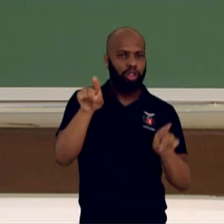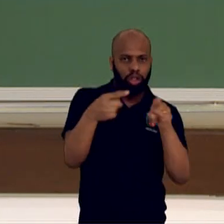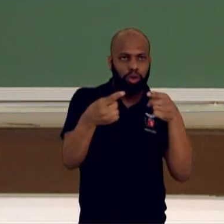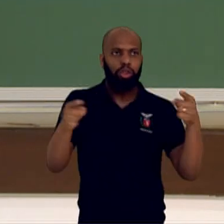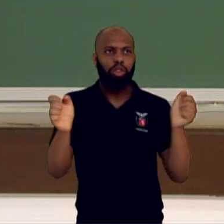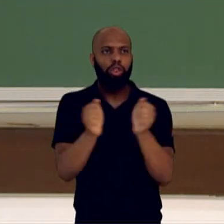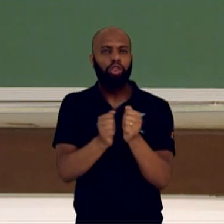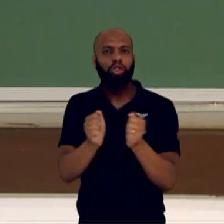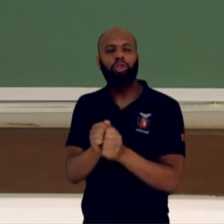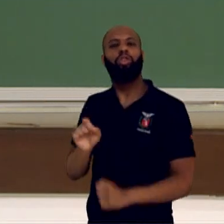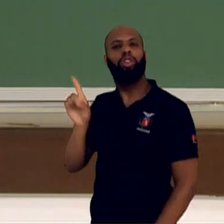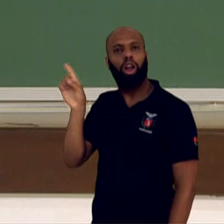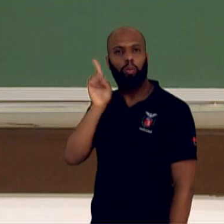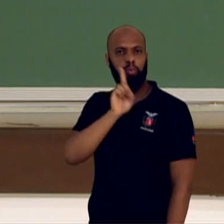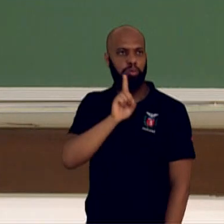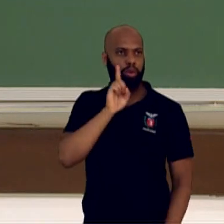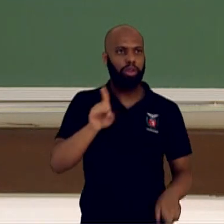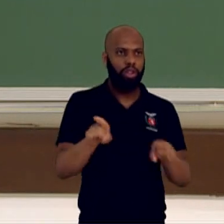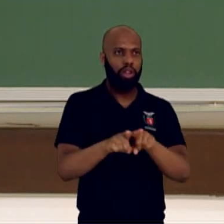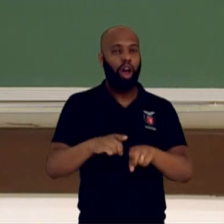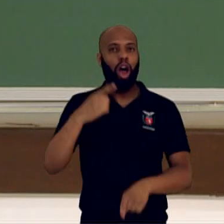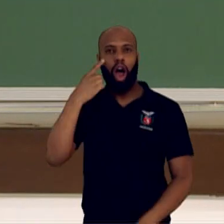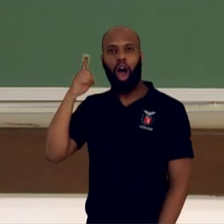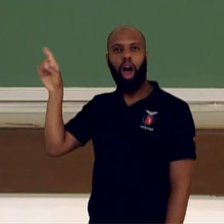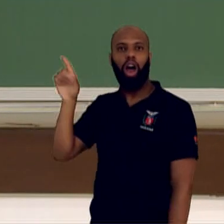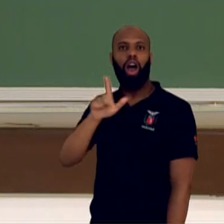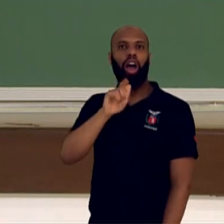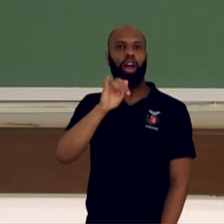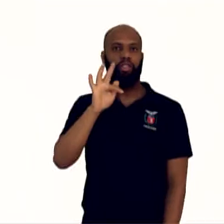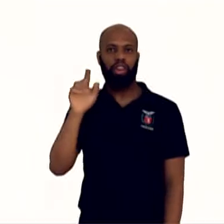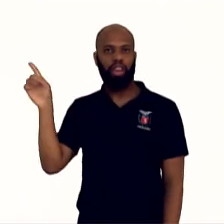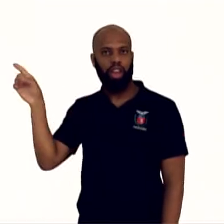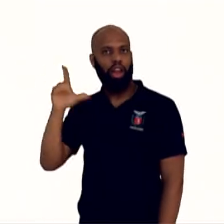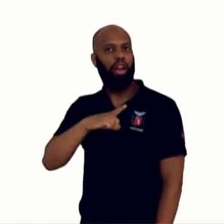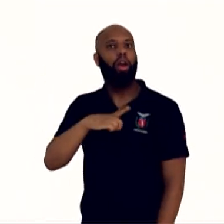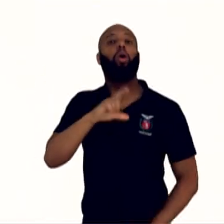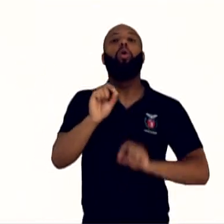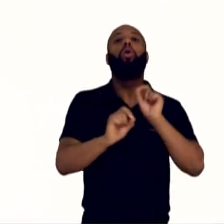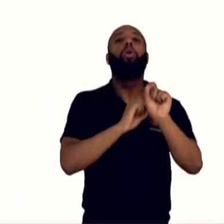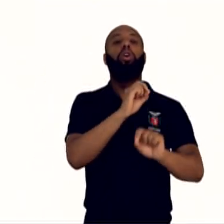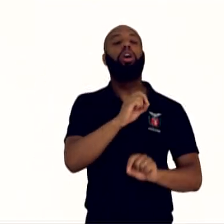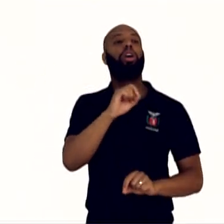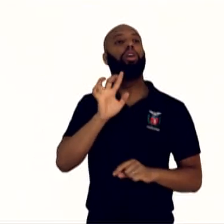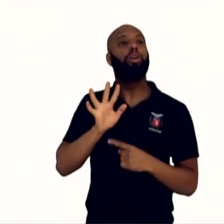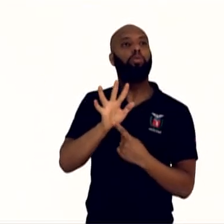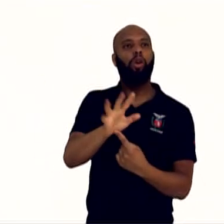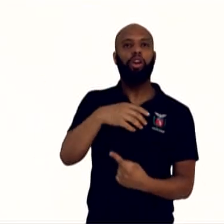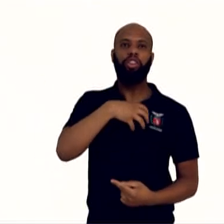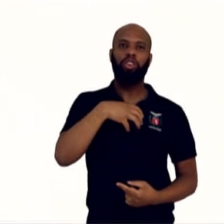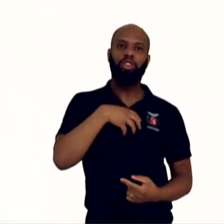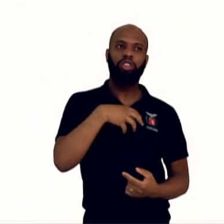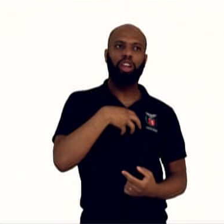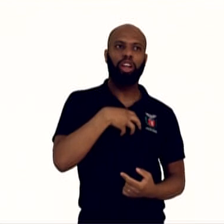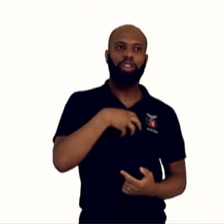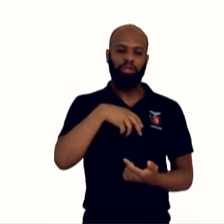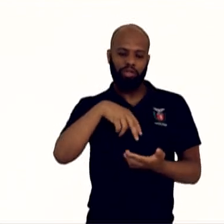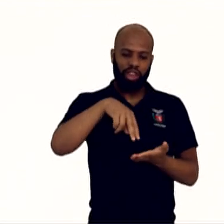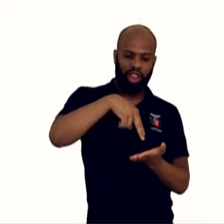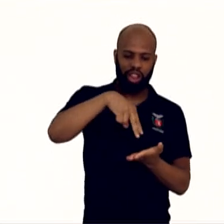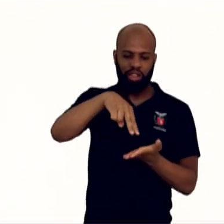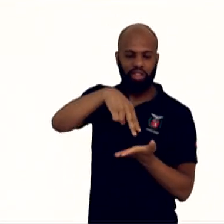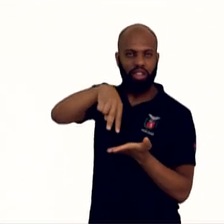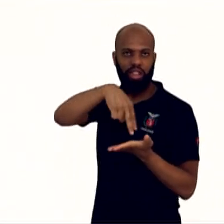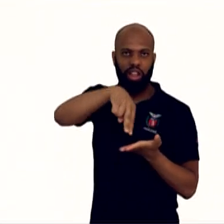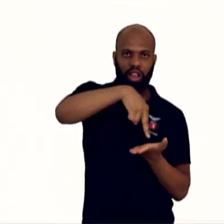aqui, nesse GIF, né, que nós temos na tela, que mostra aí um passo aí, né, desse swing,